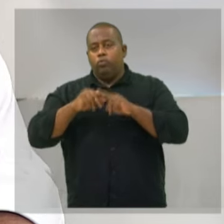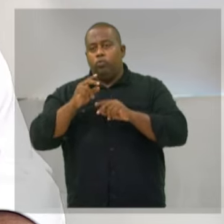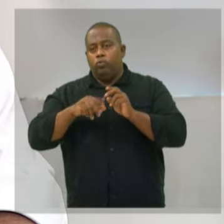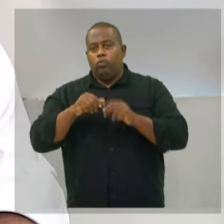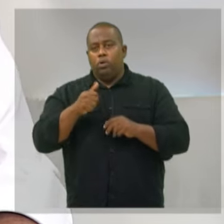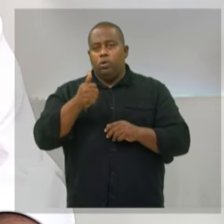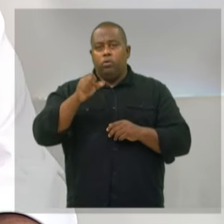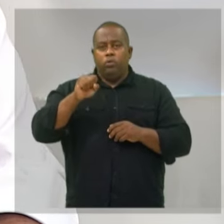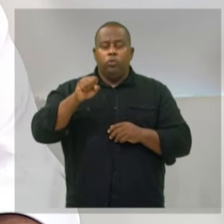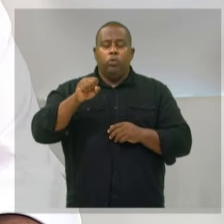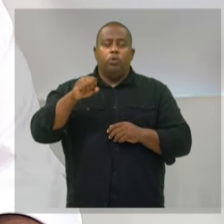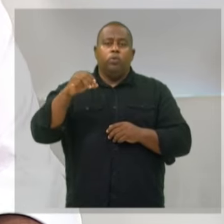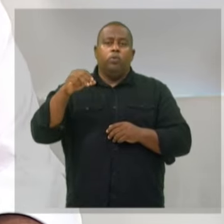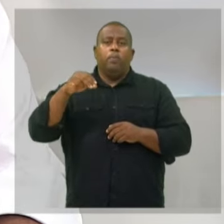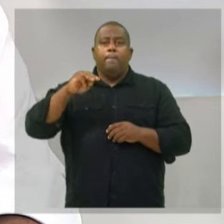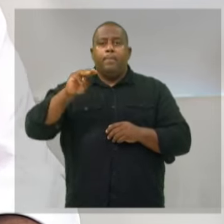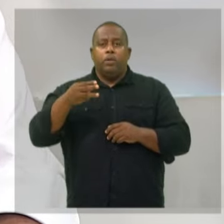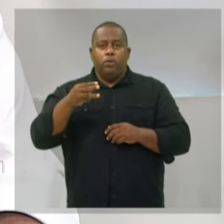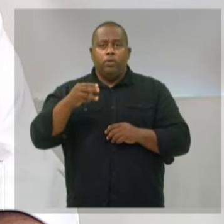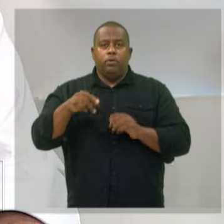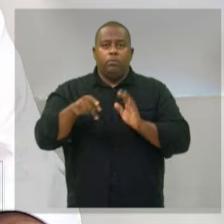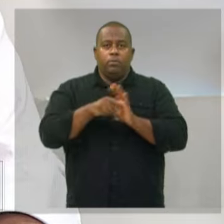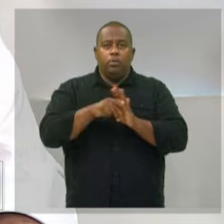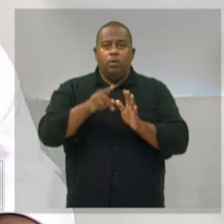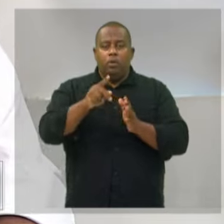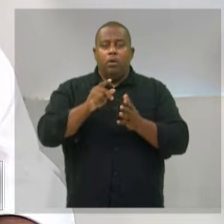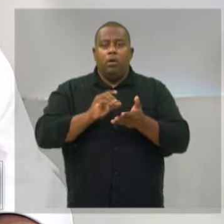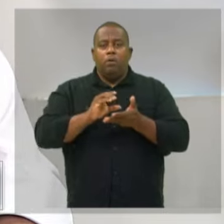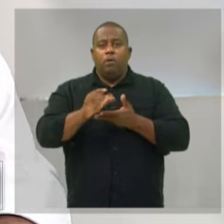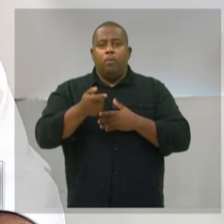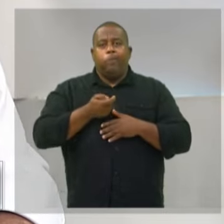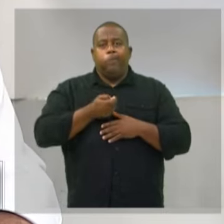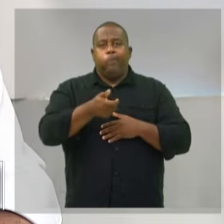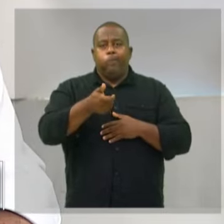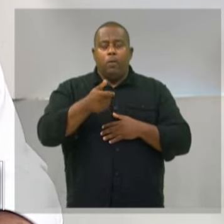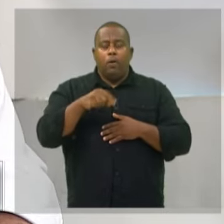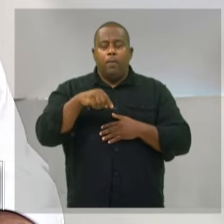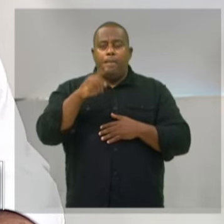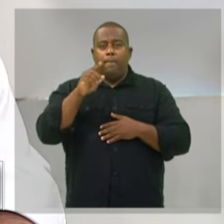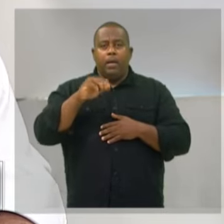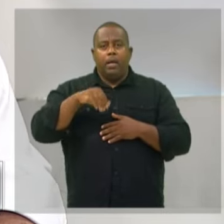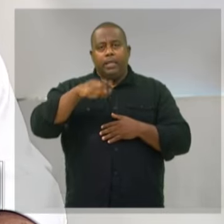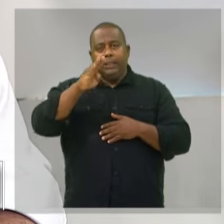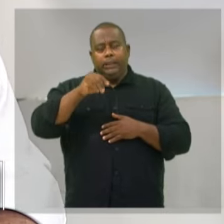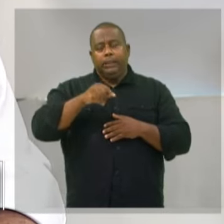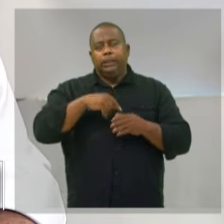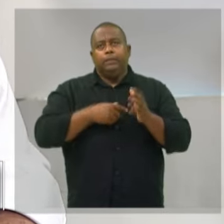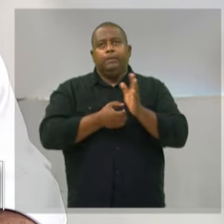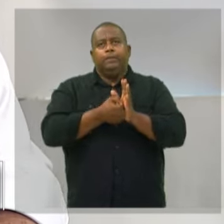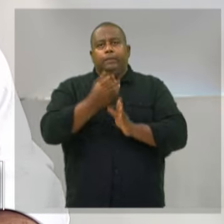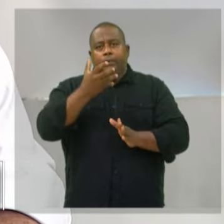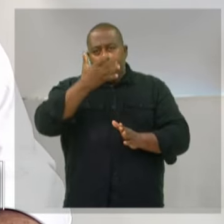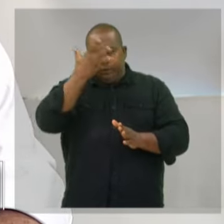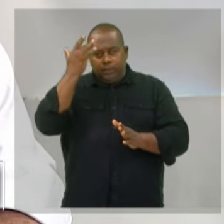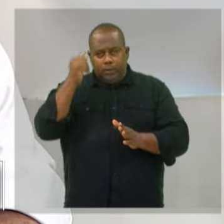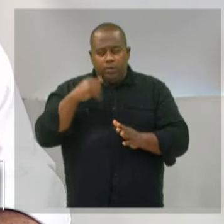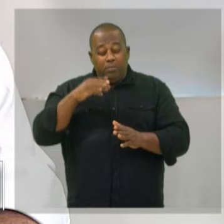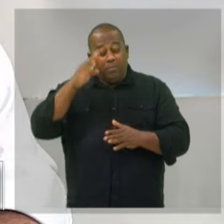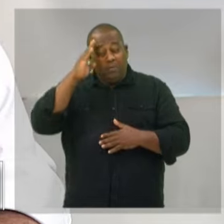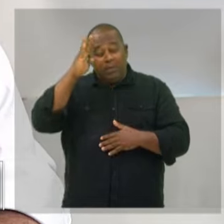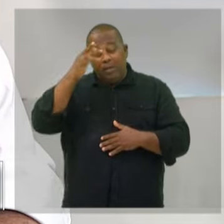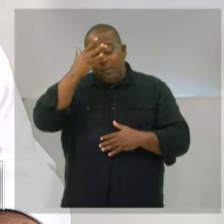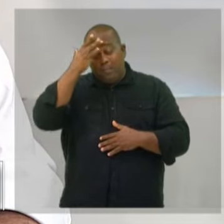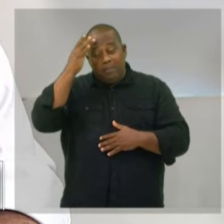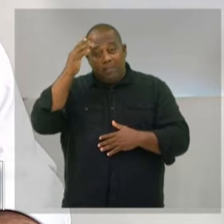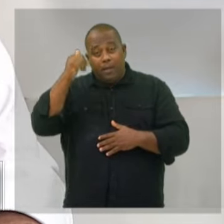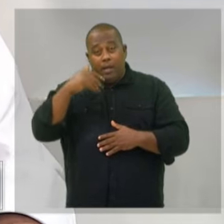gratificação gratificação Teve gente que recebeu 500% de gratificação diversas pessoas especialmente cabos eleitorais